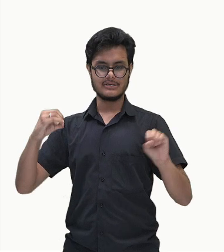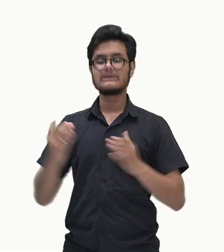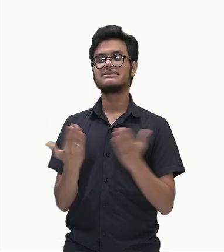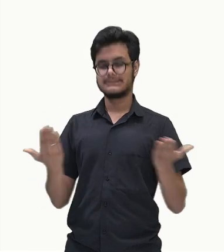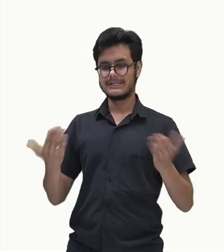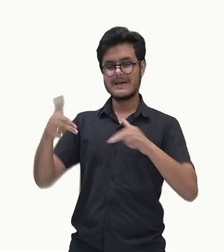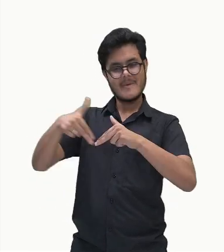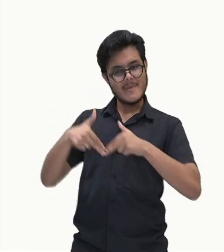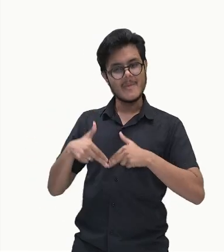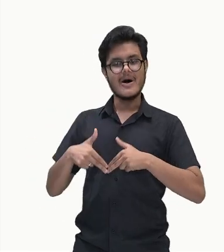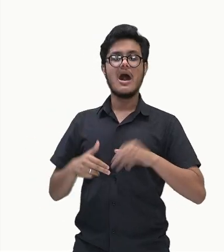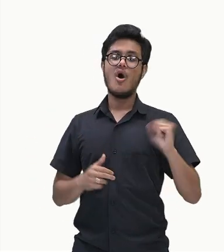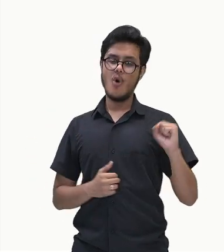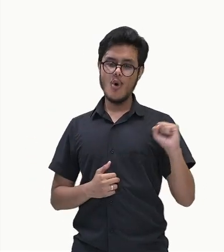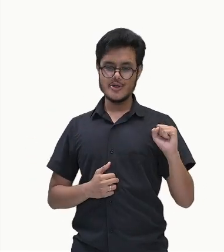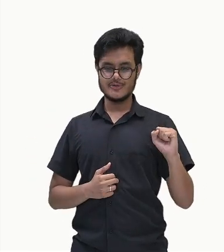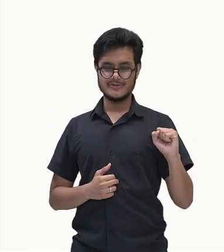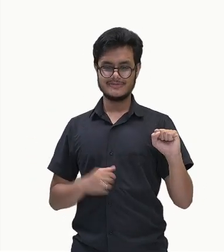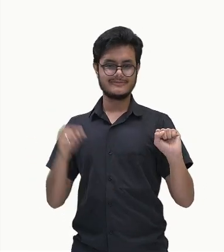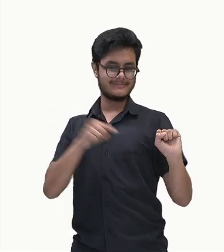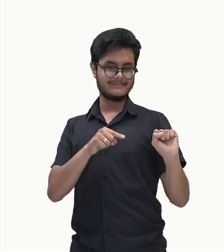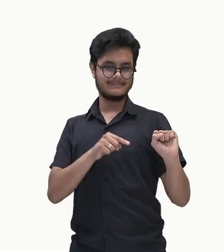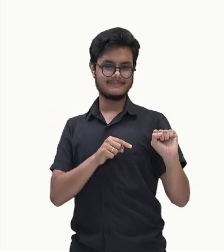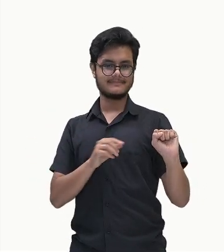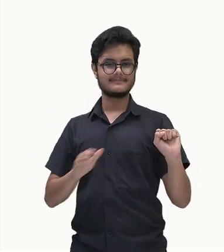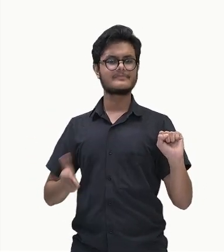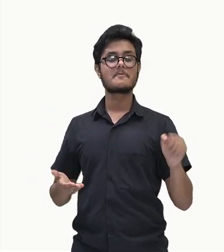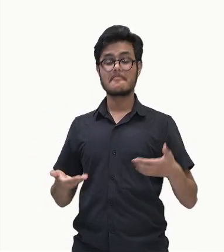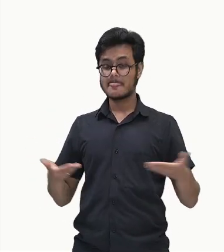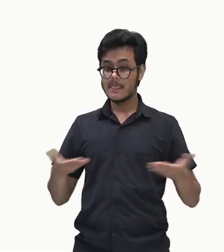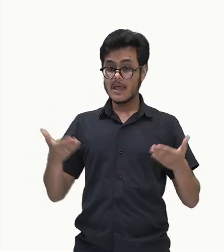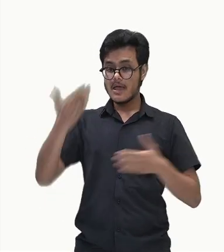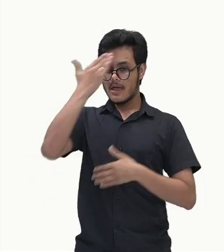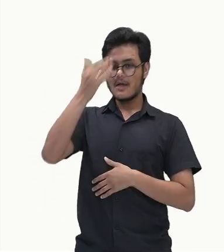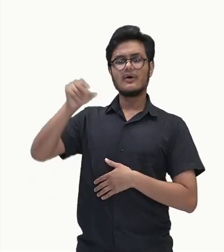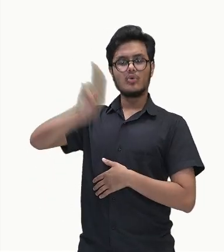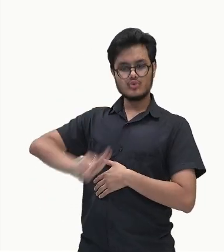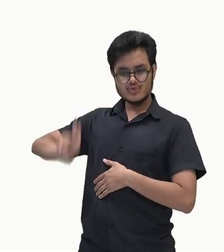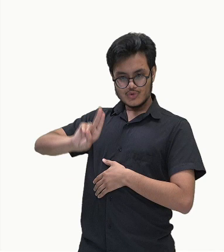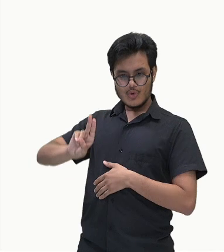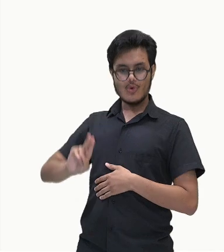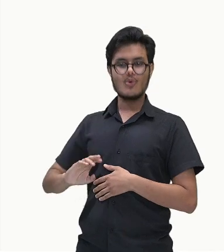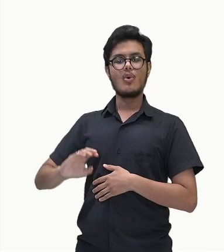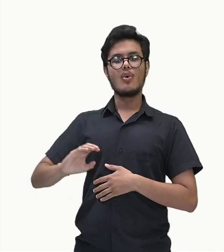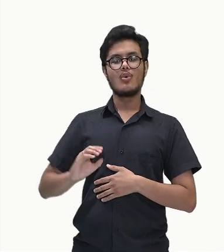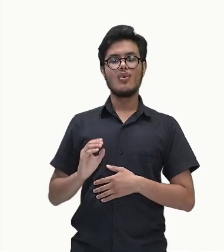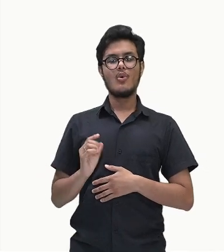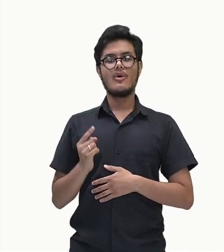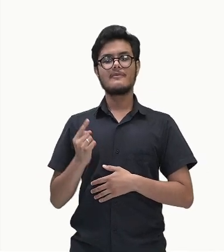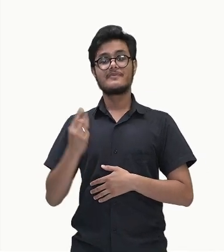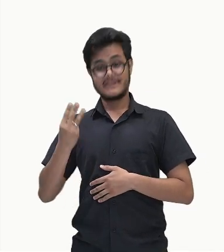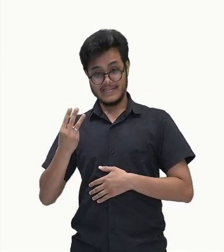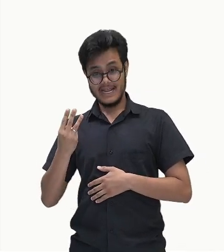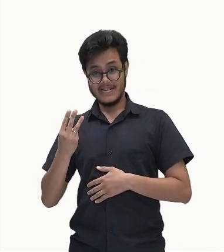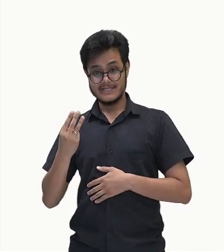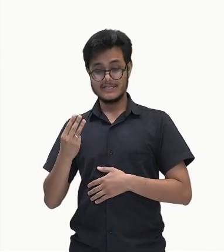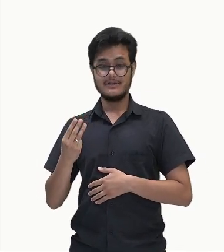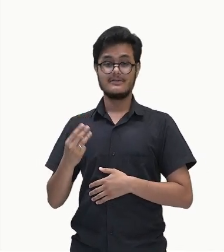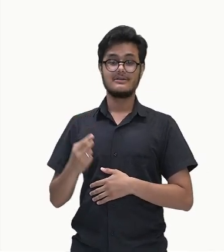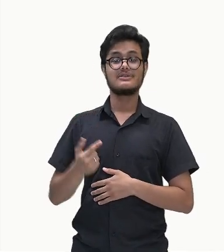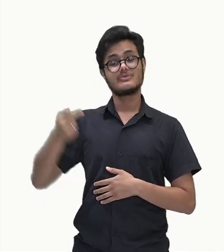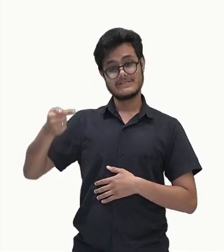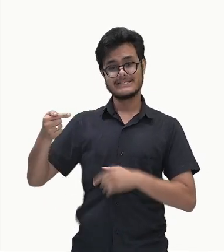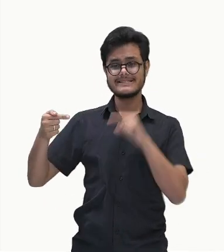ficou com oito opções E agora Como nós já usamos três opções sobraram